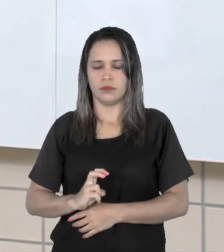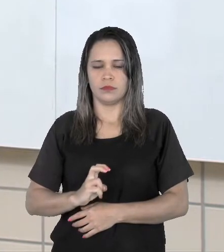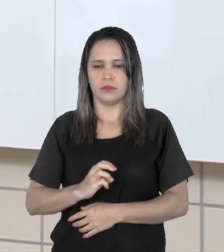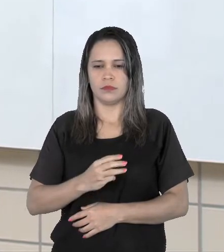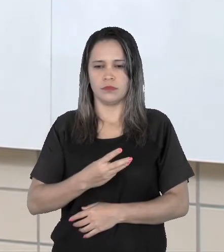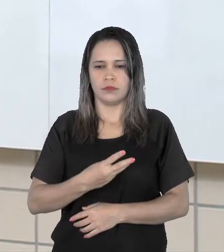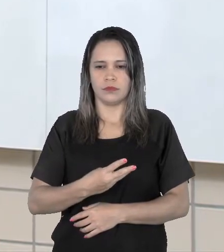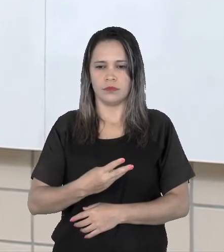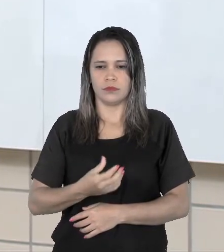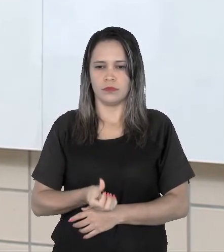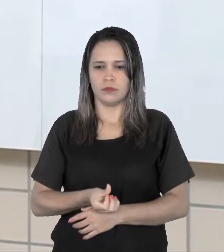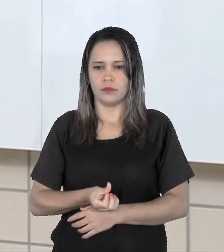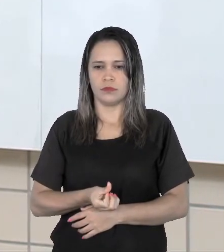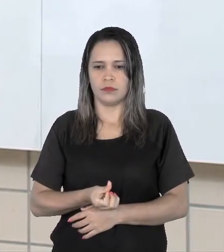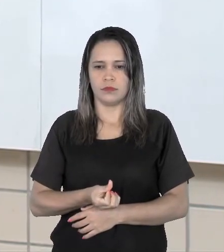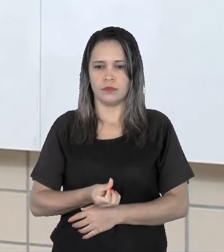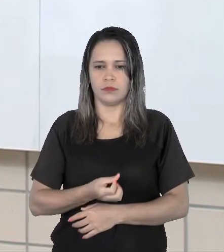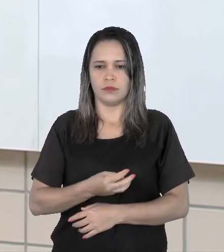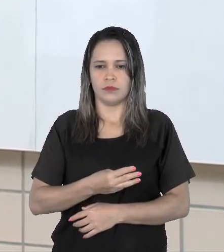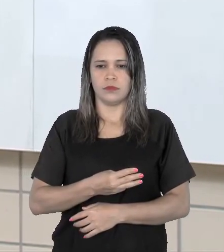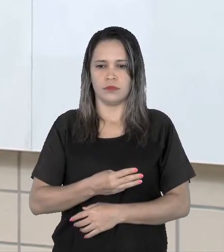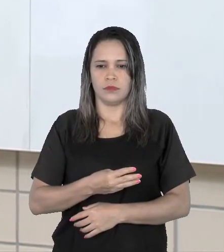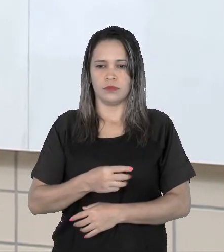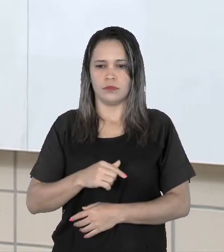35, 36,